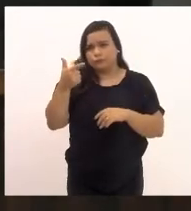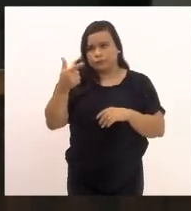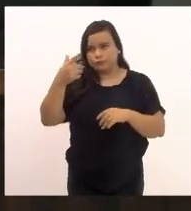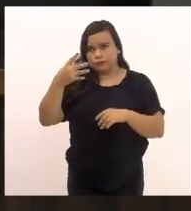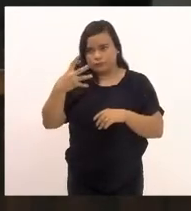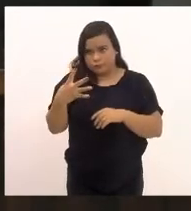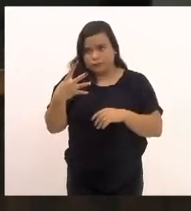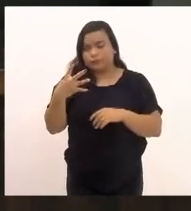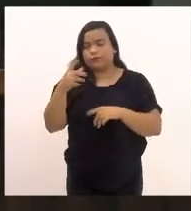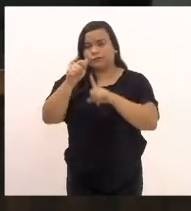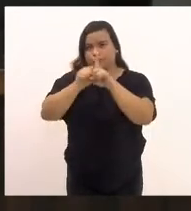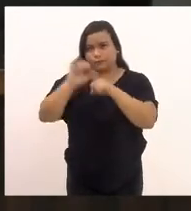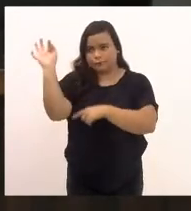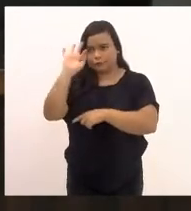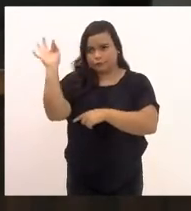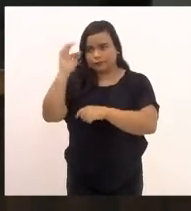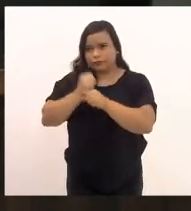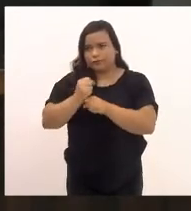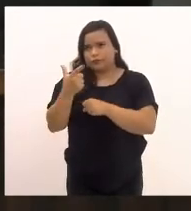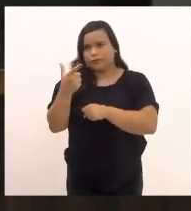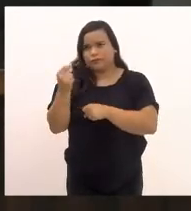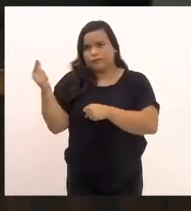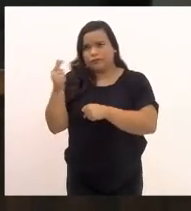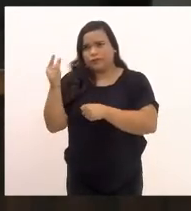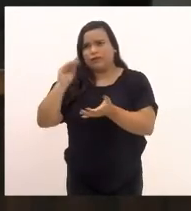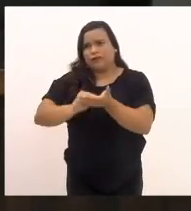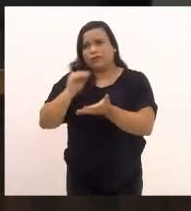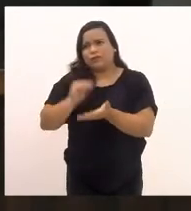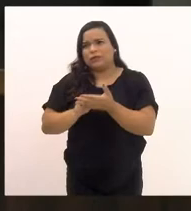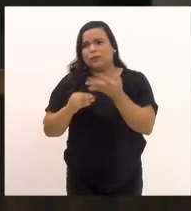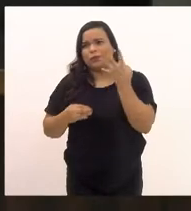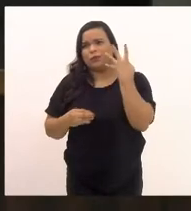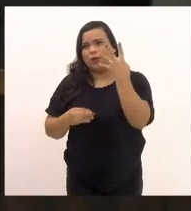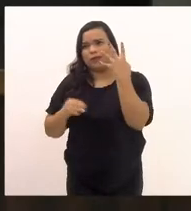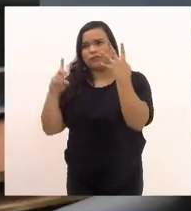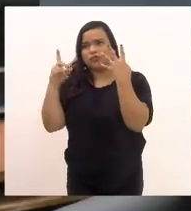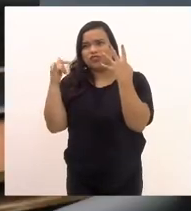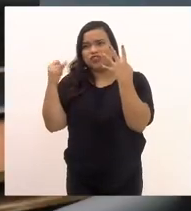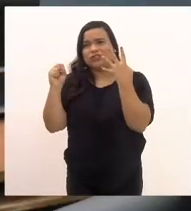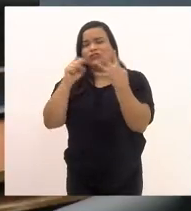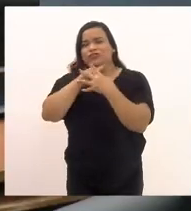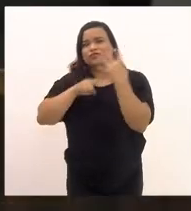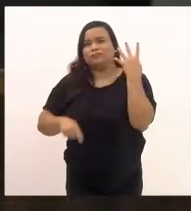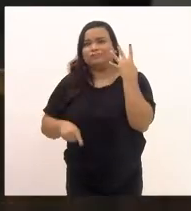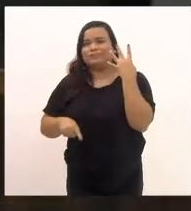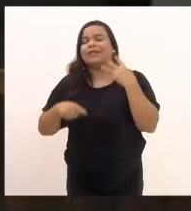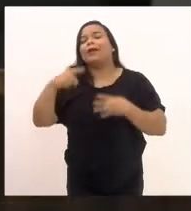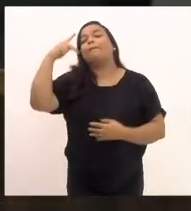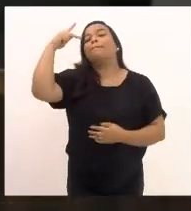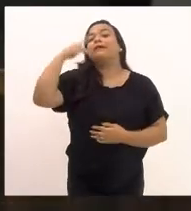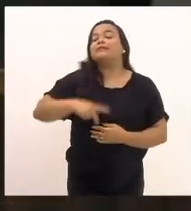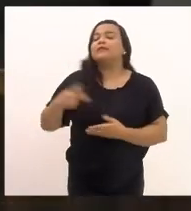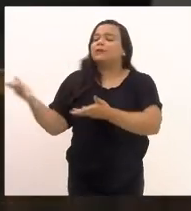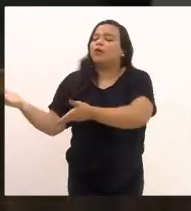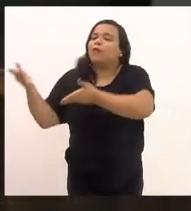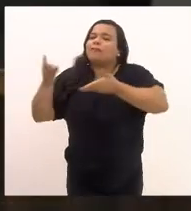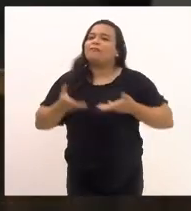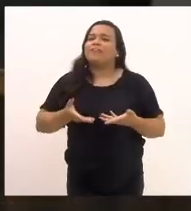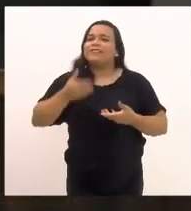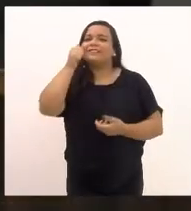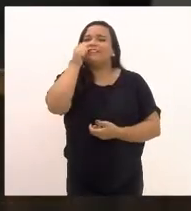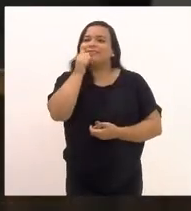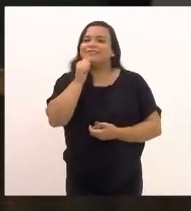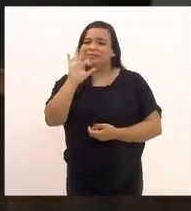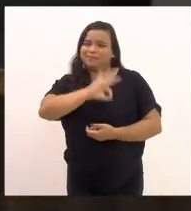de 2022. Faltam 4 dias. A presidência convida a deputada Marta Rocha a fazer a leitura